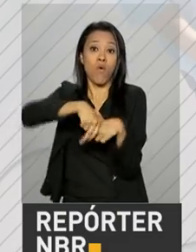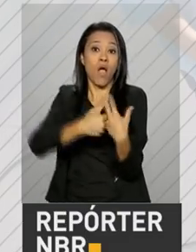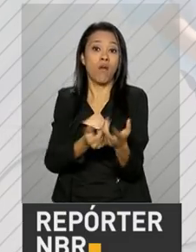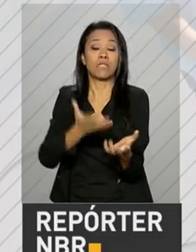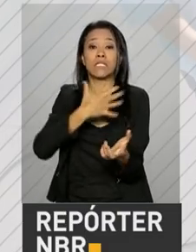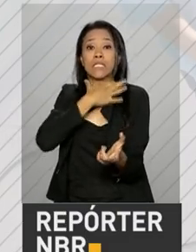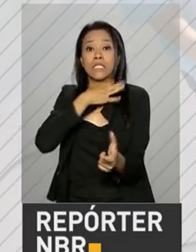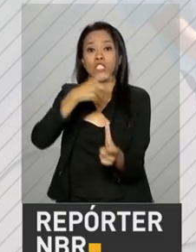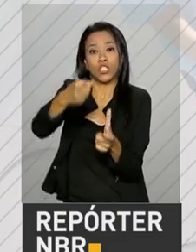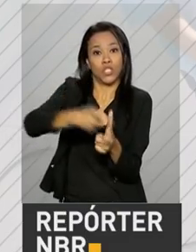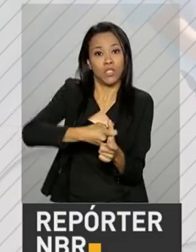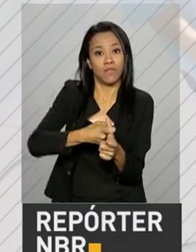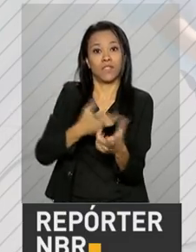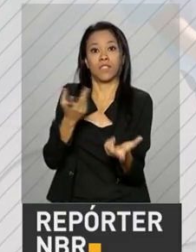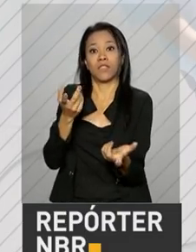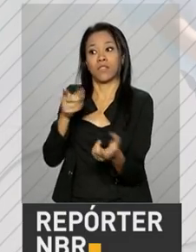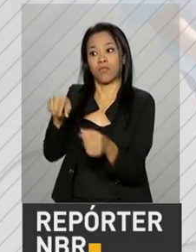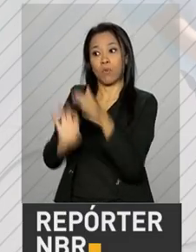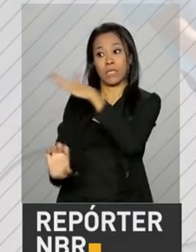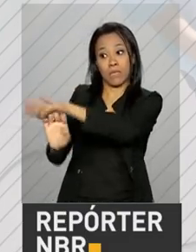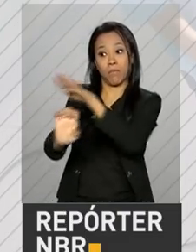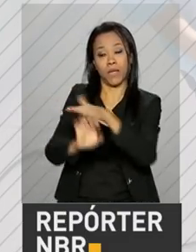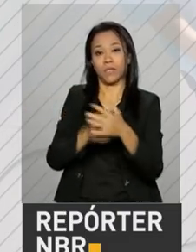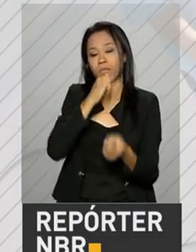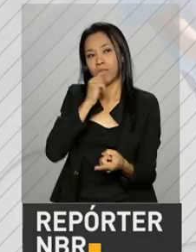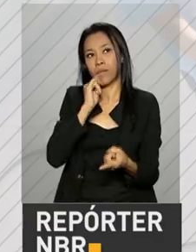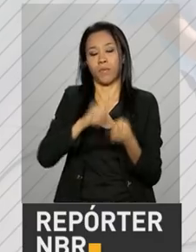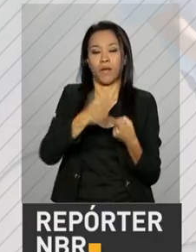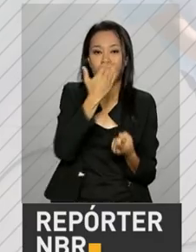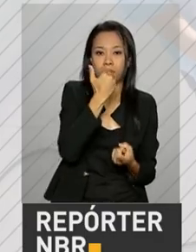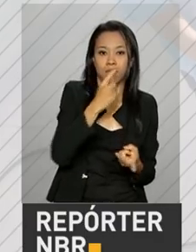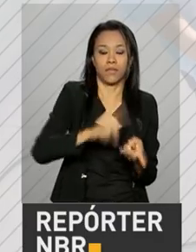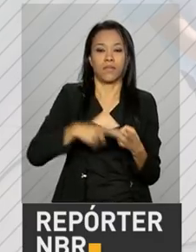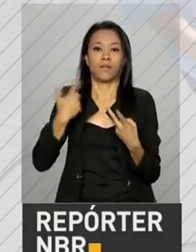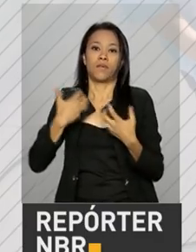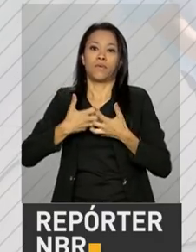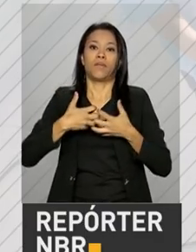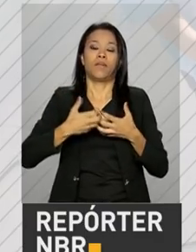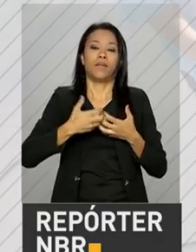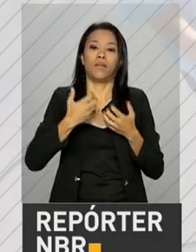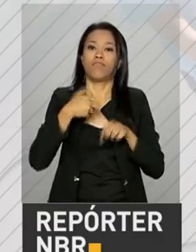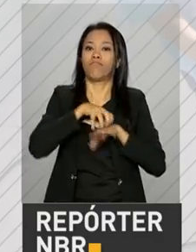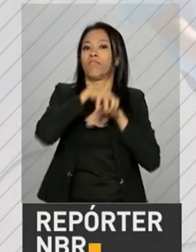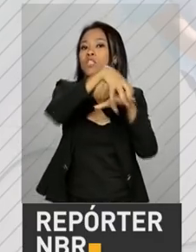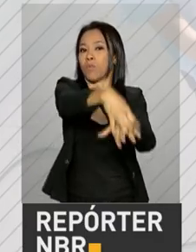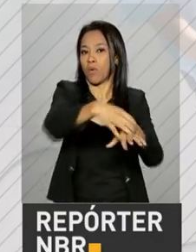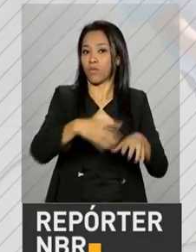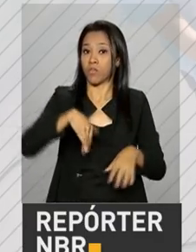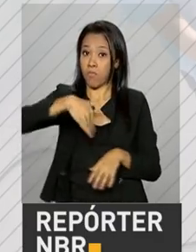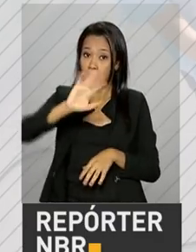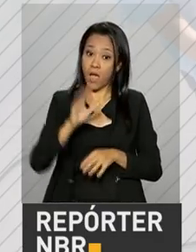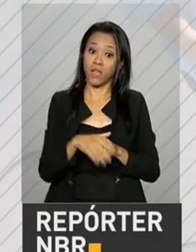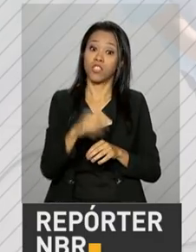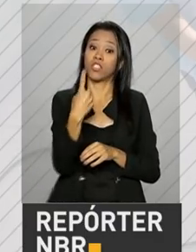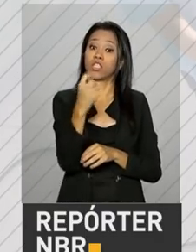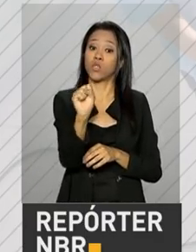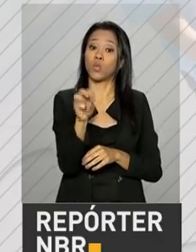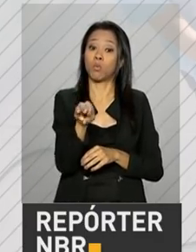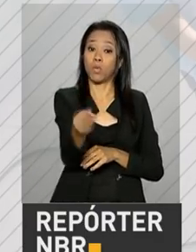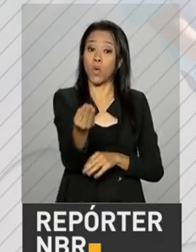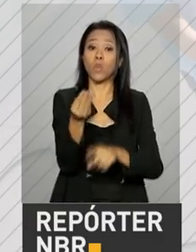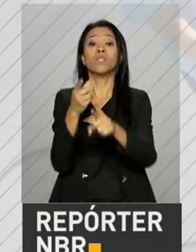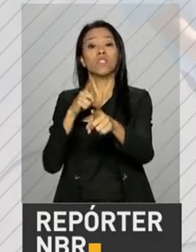dívidas com os patrões em itens como alimentação e transporte mais de 18 milhões eram sindicalizados